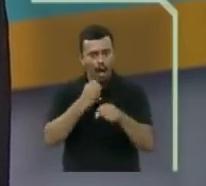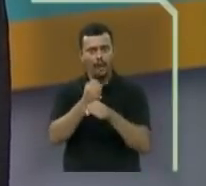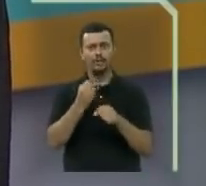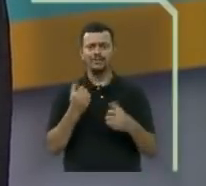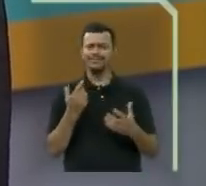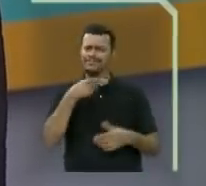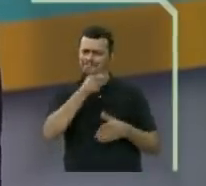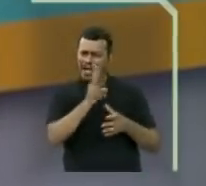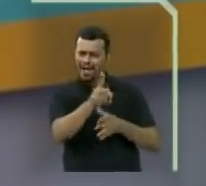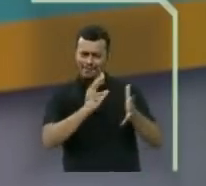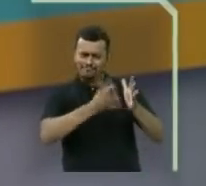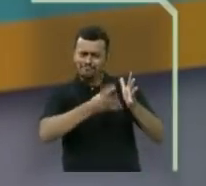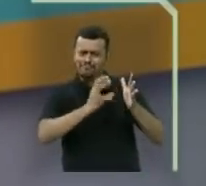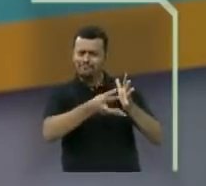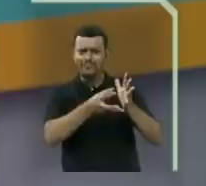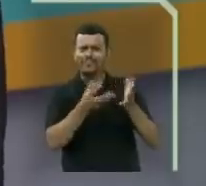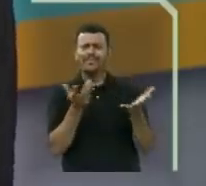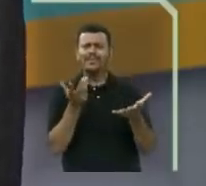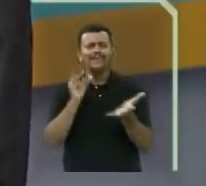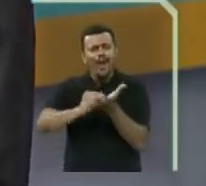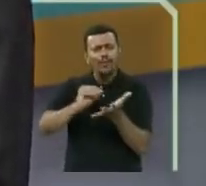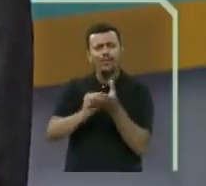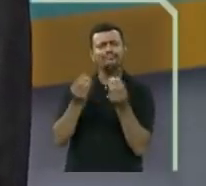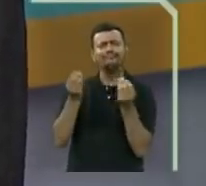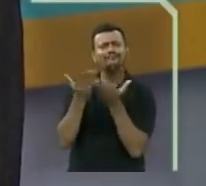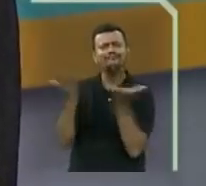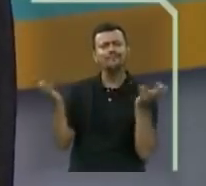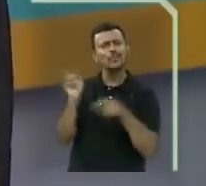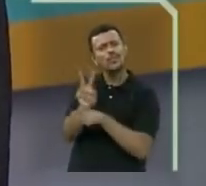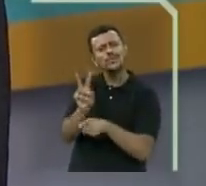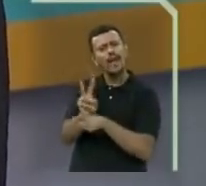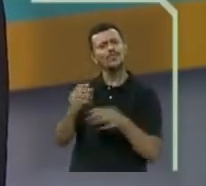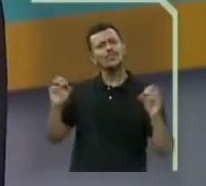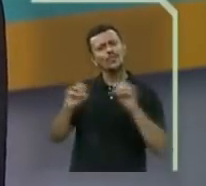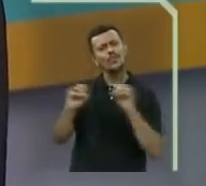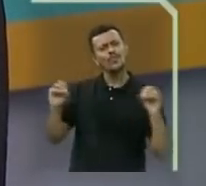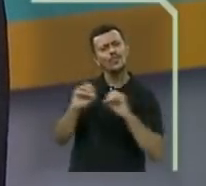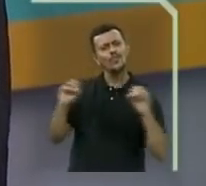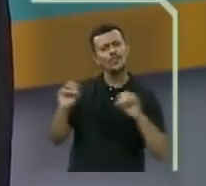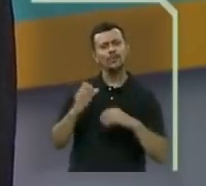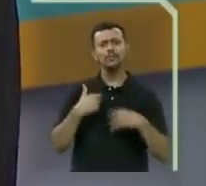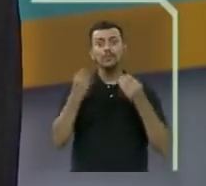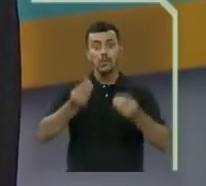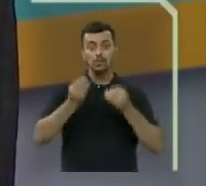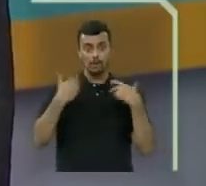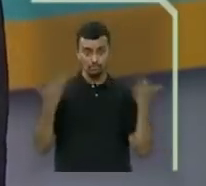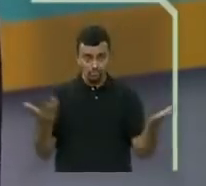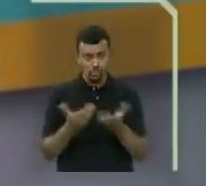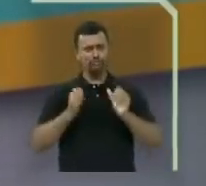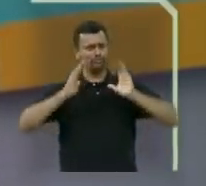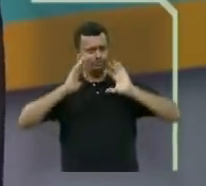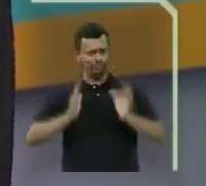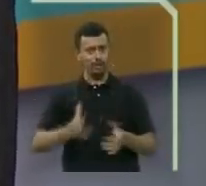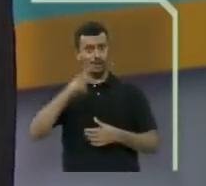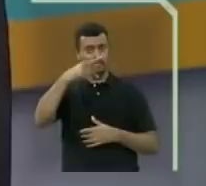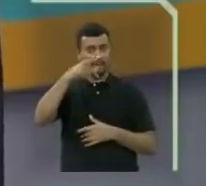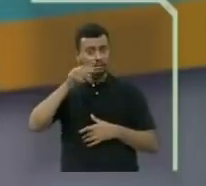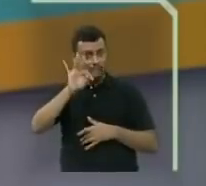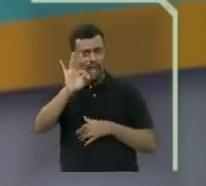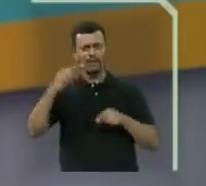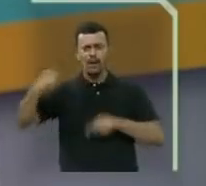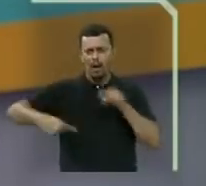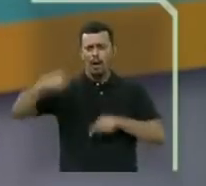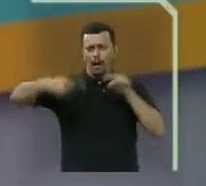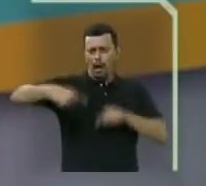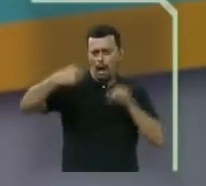estado de São Paulo aquilo que ela merece e precisa. No entanto, ao longo desse período, o PT tem disputado e perdido todas as eleições